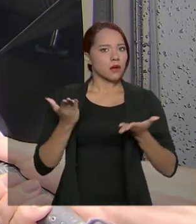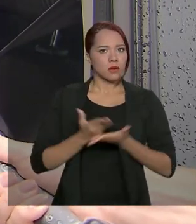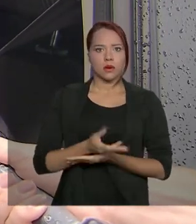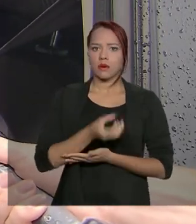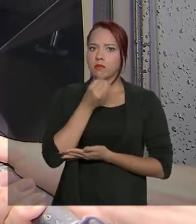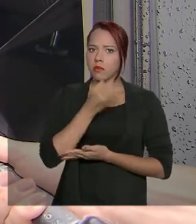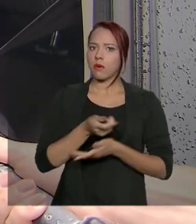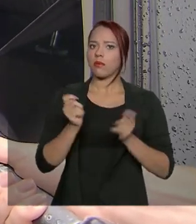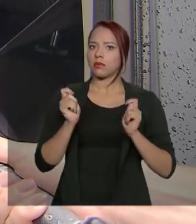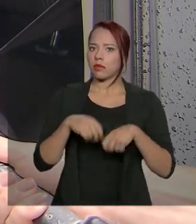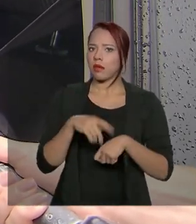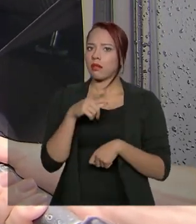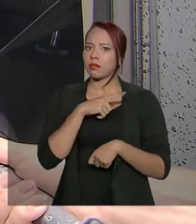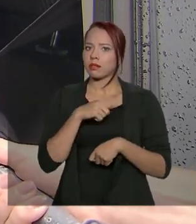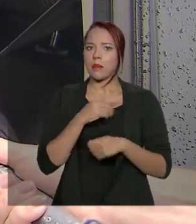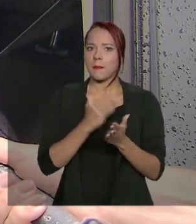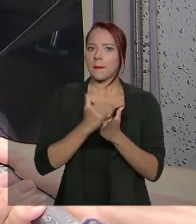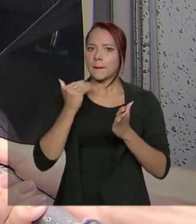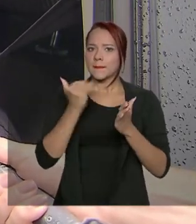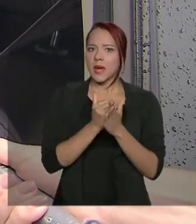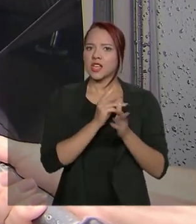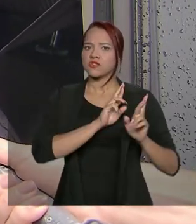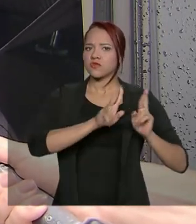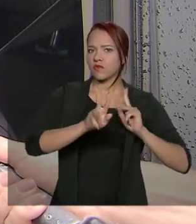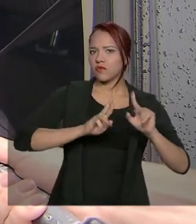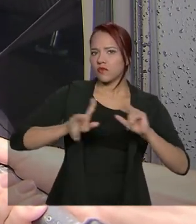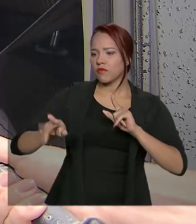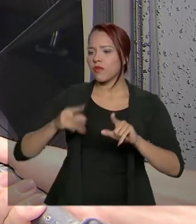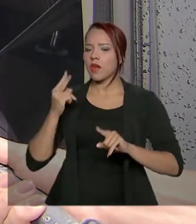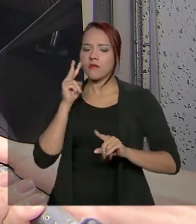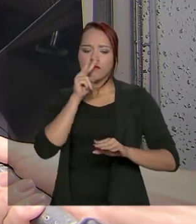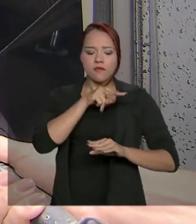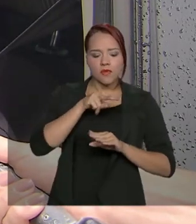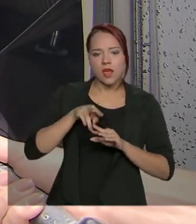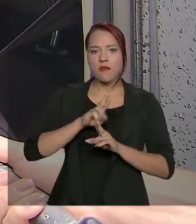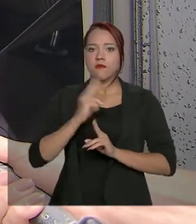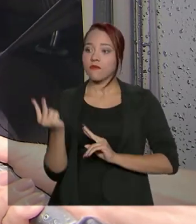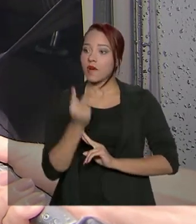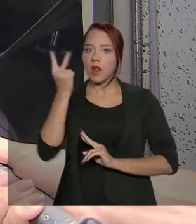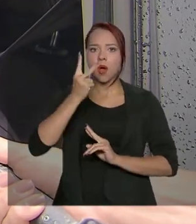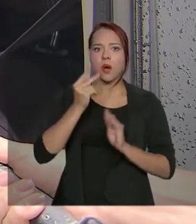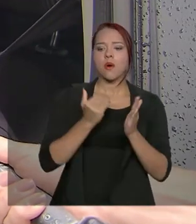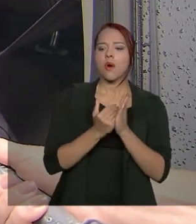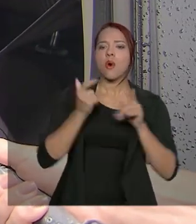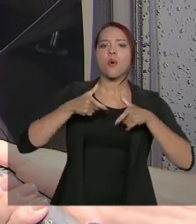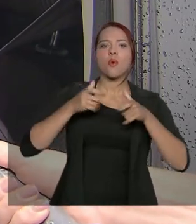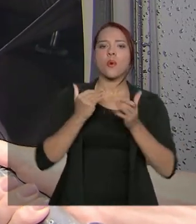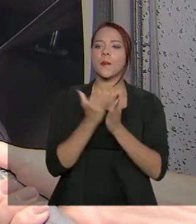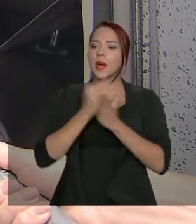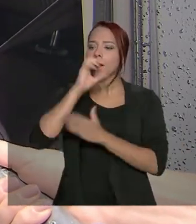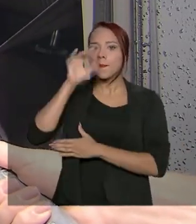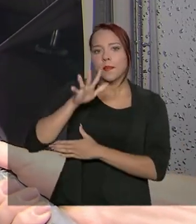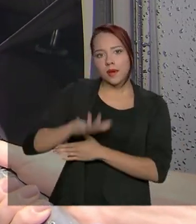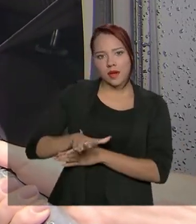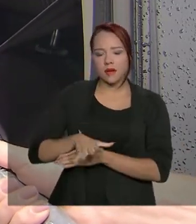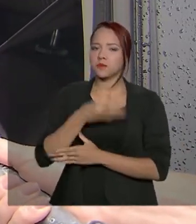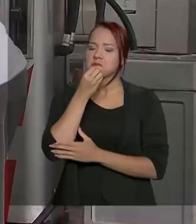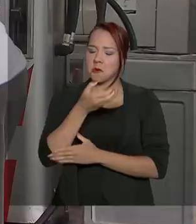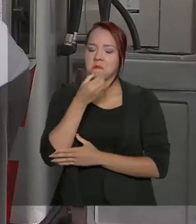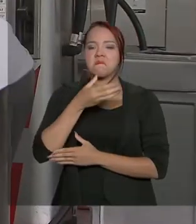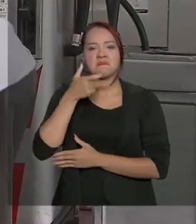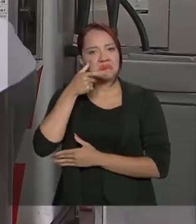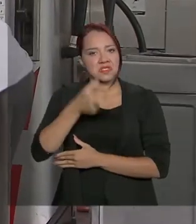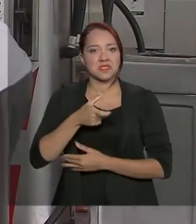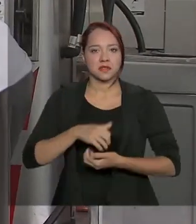mais divergência sobre valores, os valores mais baratos, gente pesquisar seria bem interessante.